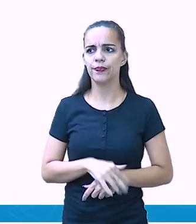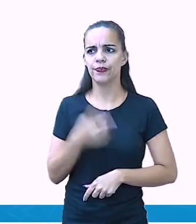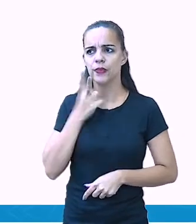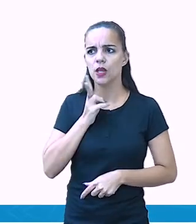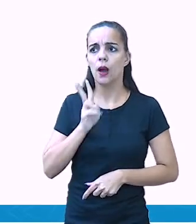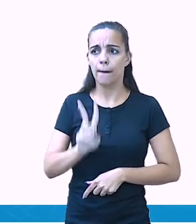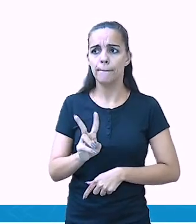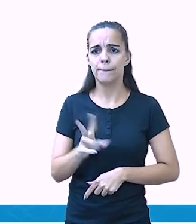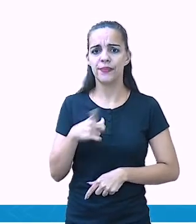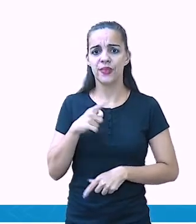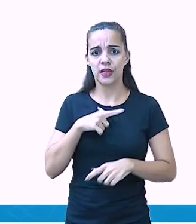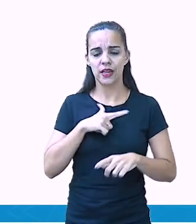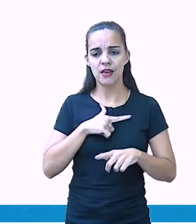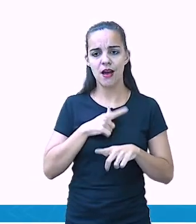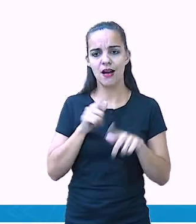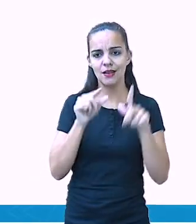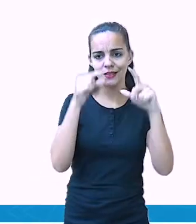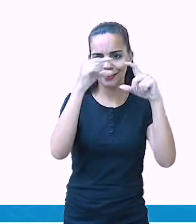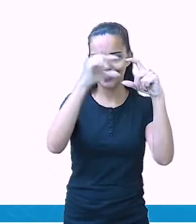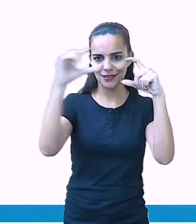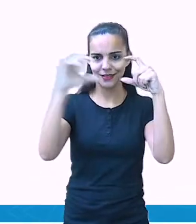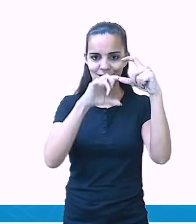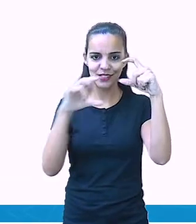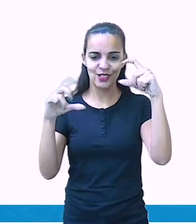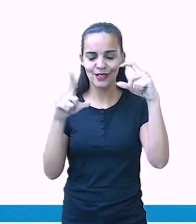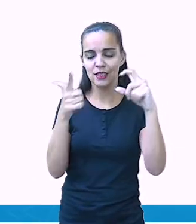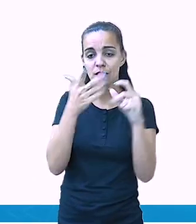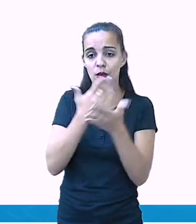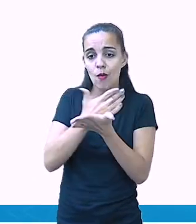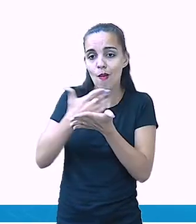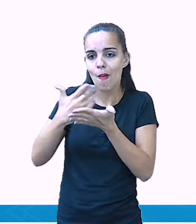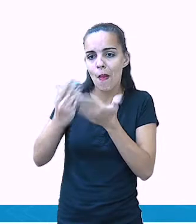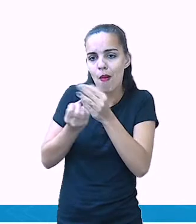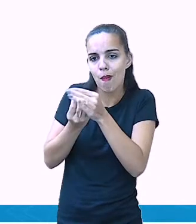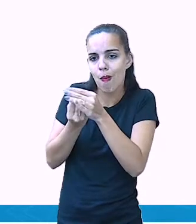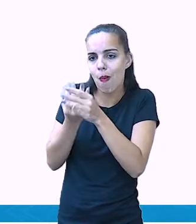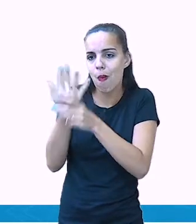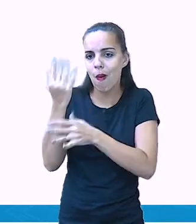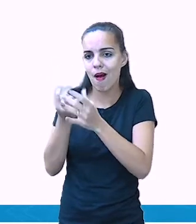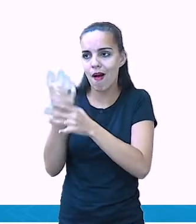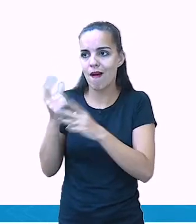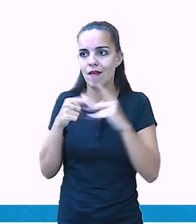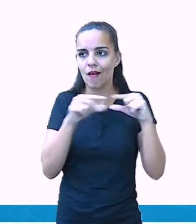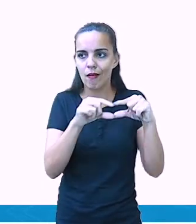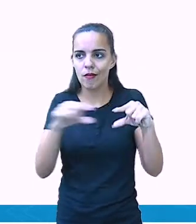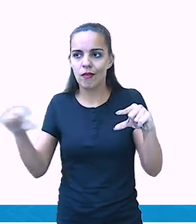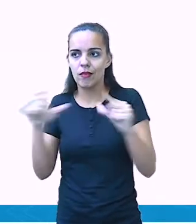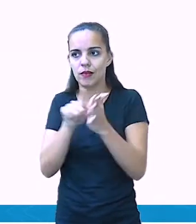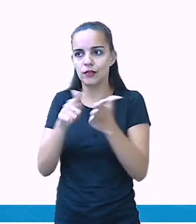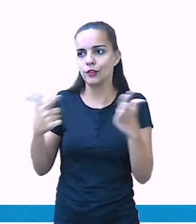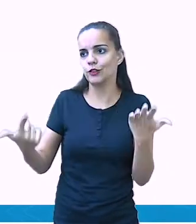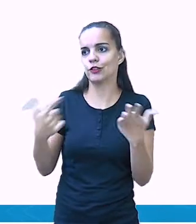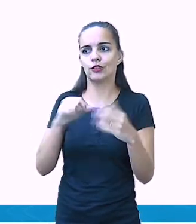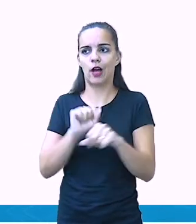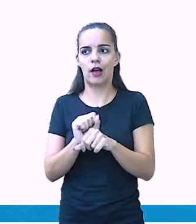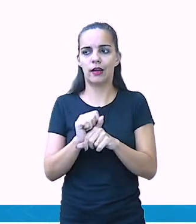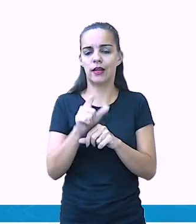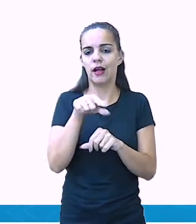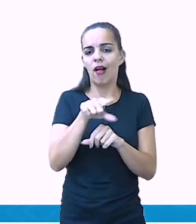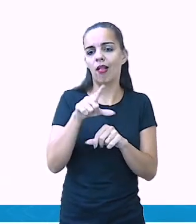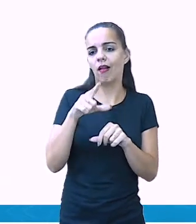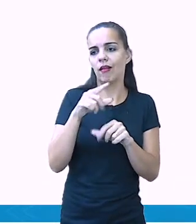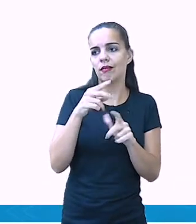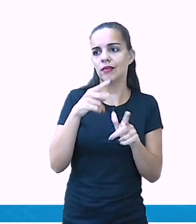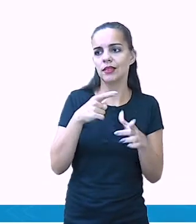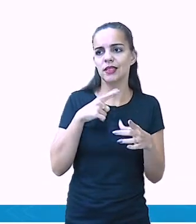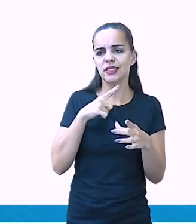tirinhas começaram a surgir aí, né? Em impressões de jornal, em pequenas partes onde elas eram colocadas